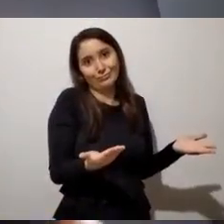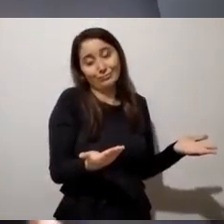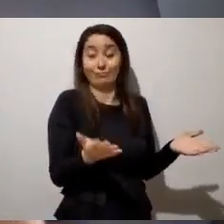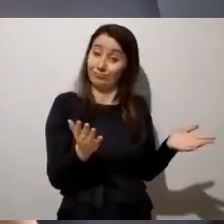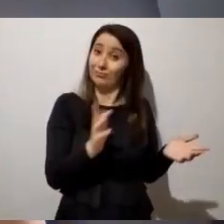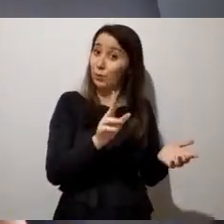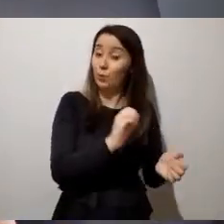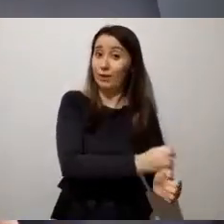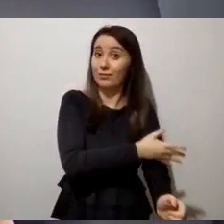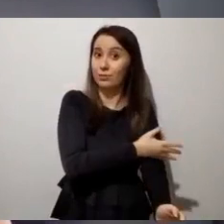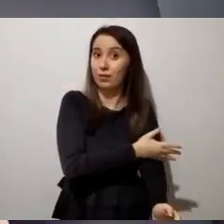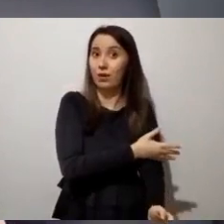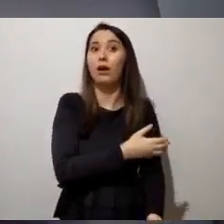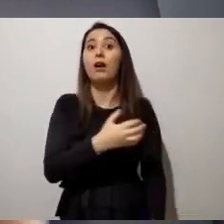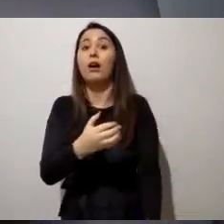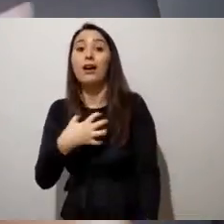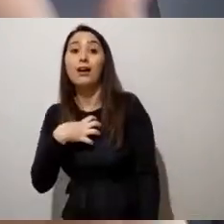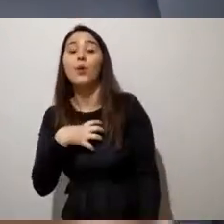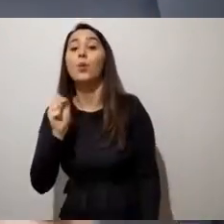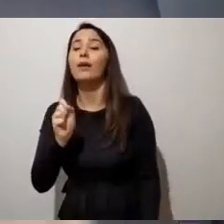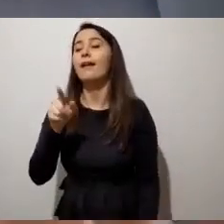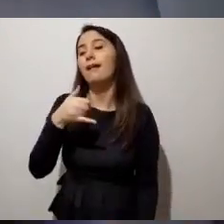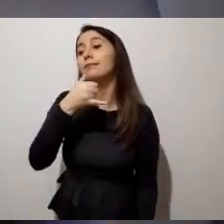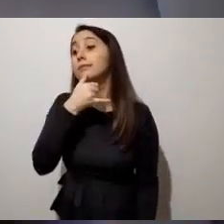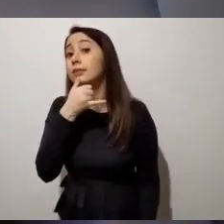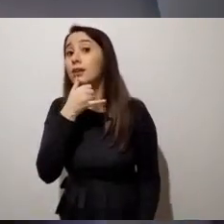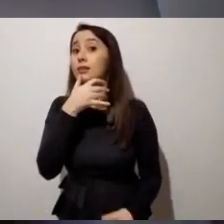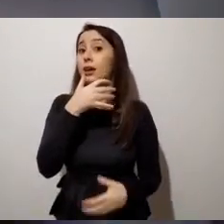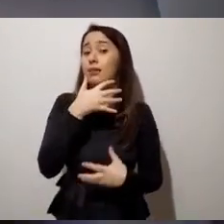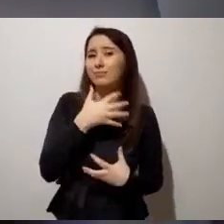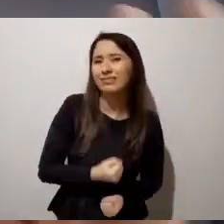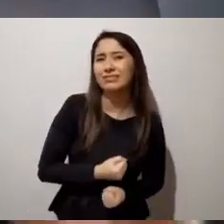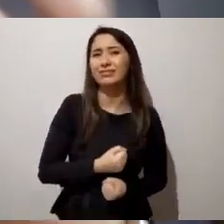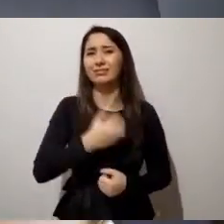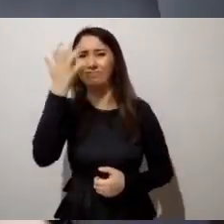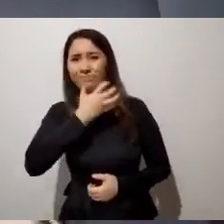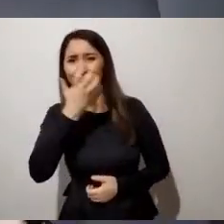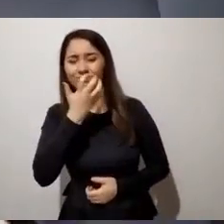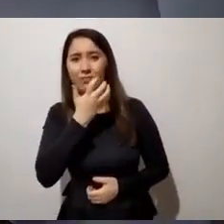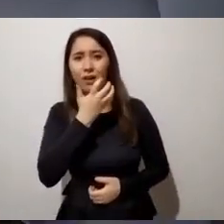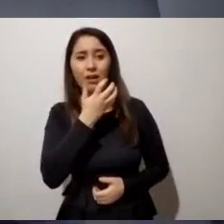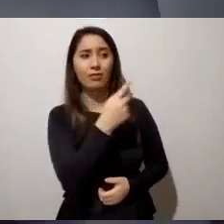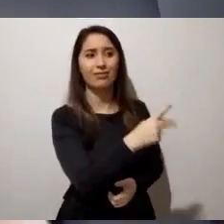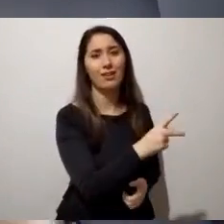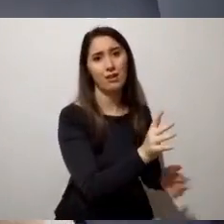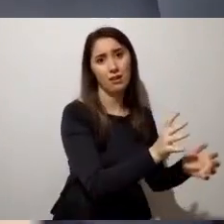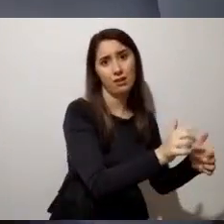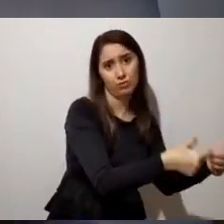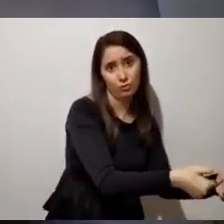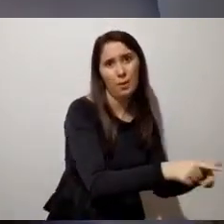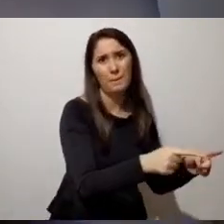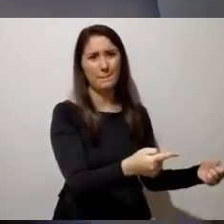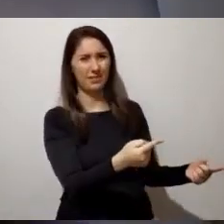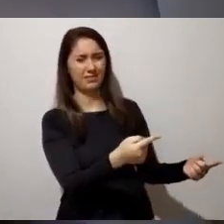tristeza, frustração, raiva pela atitude que aquela outra pessoa teve. mas se sentir incompreendido é um julgamento